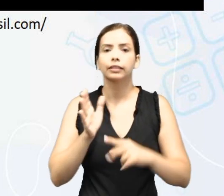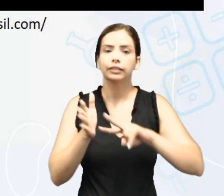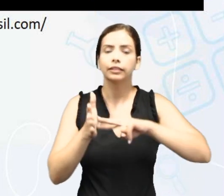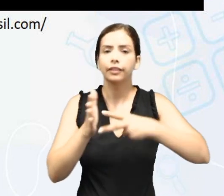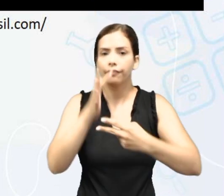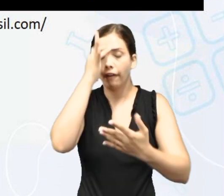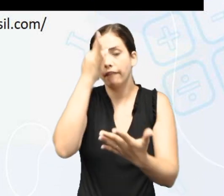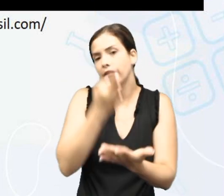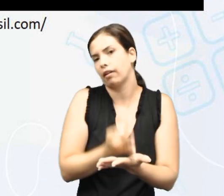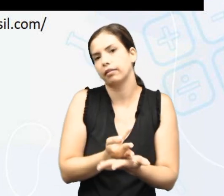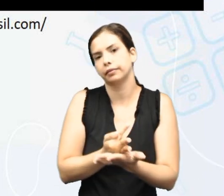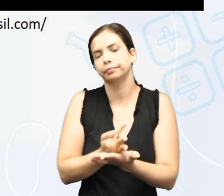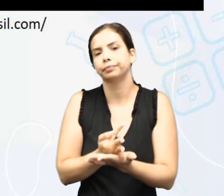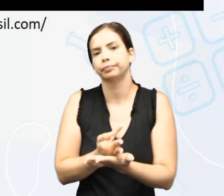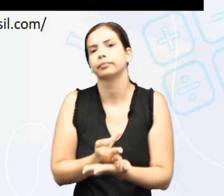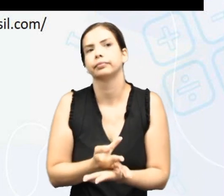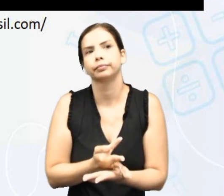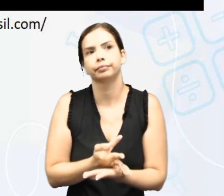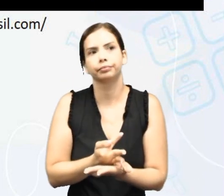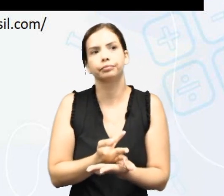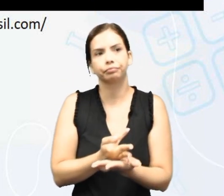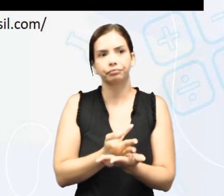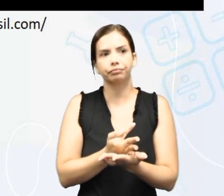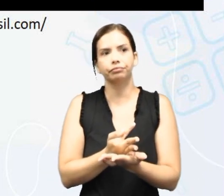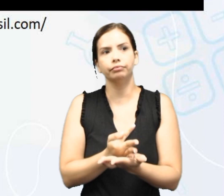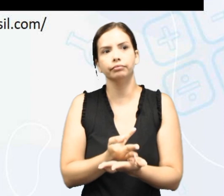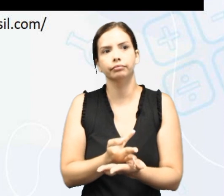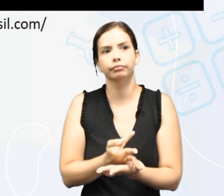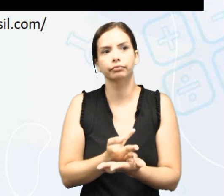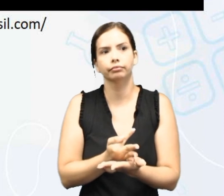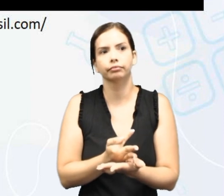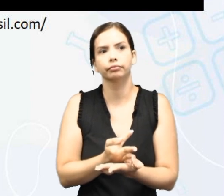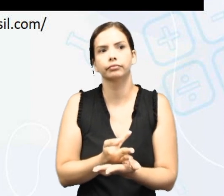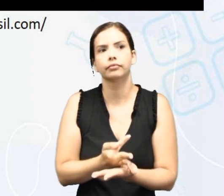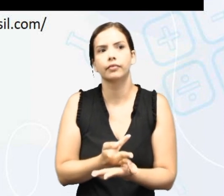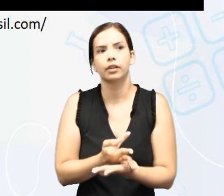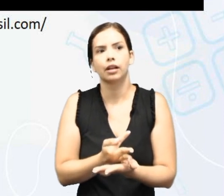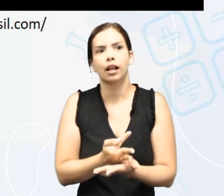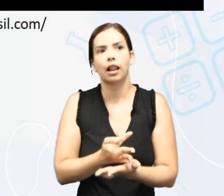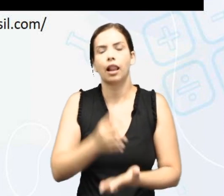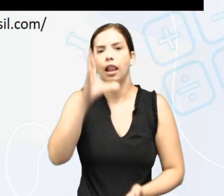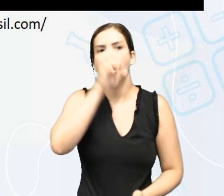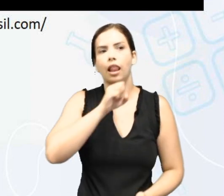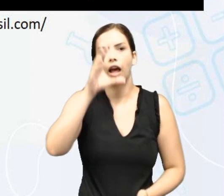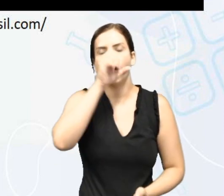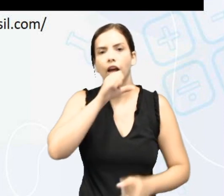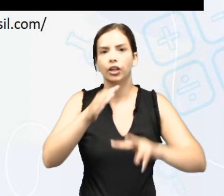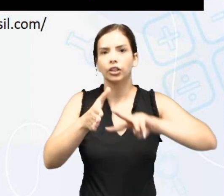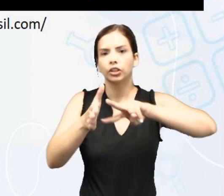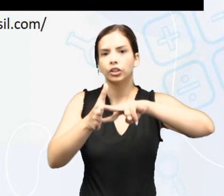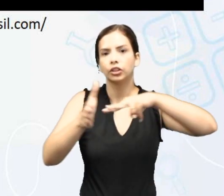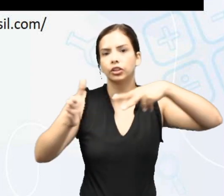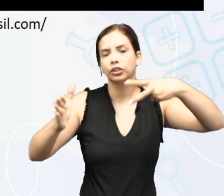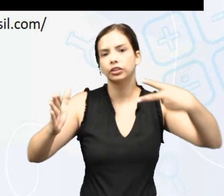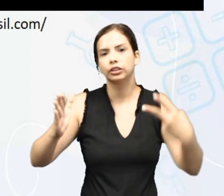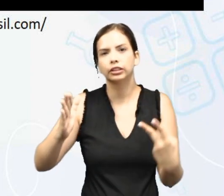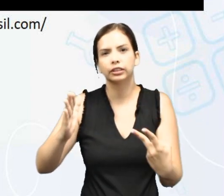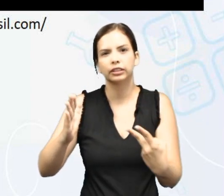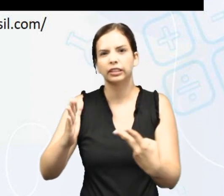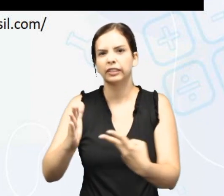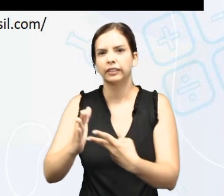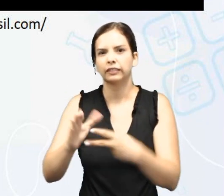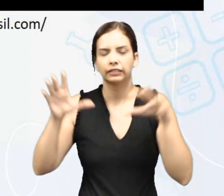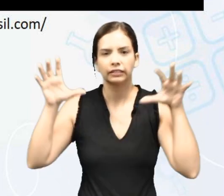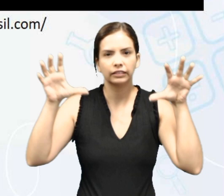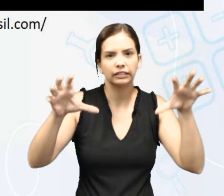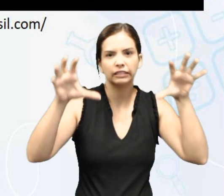no Ocidente. Ele vai significar outono, colheita, calor, né? Também é a cor do Halloween, como muitos